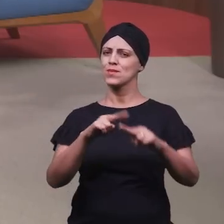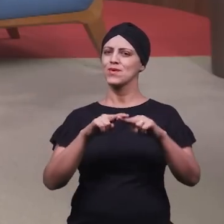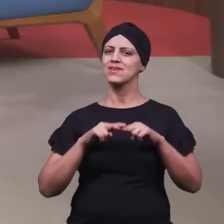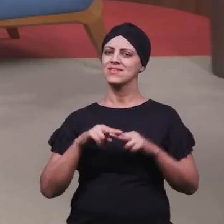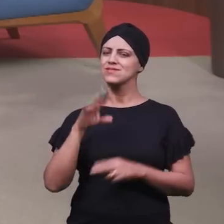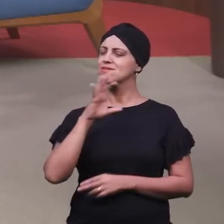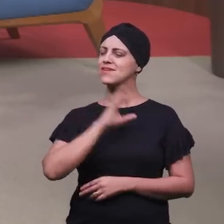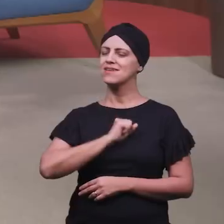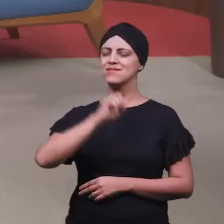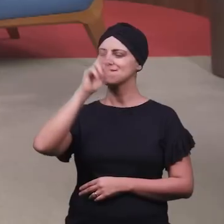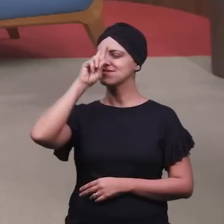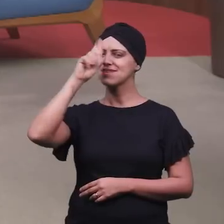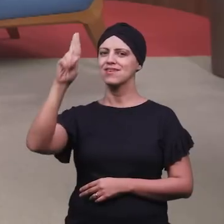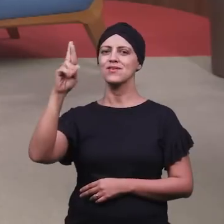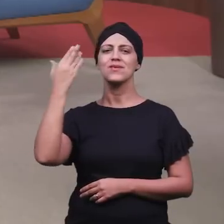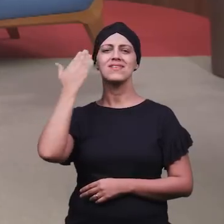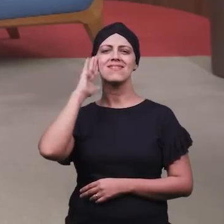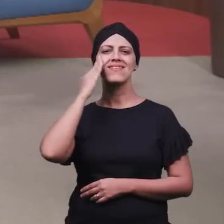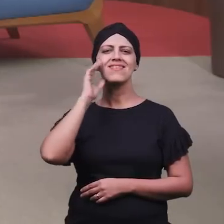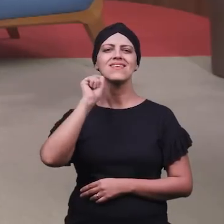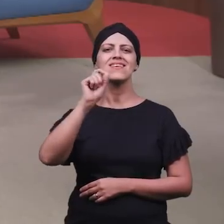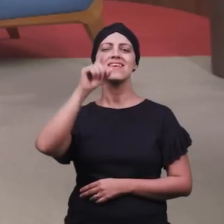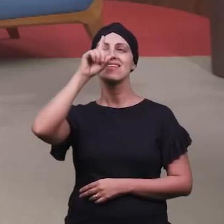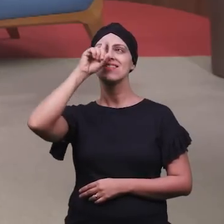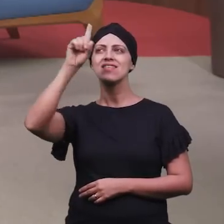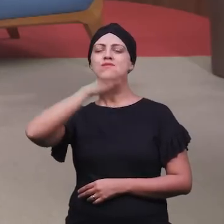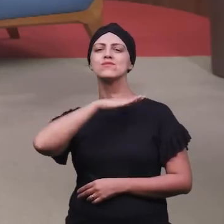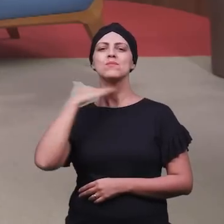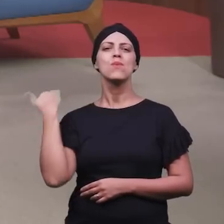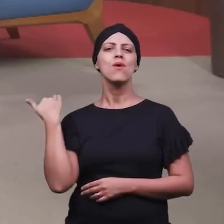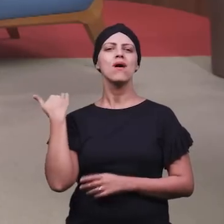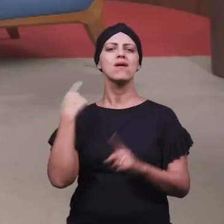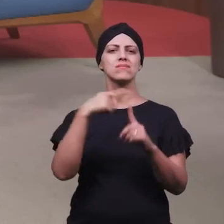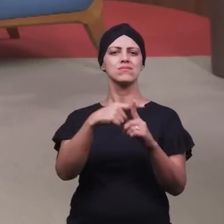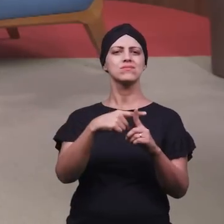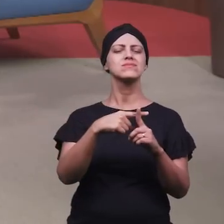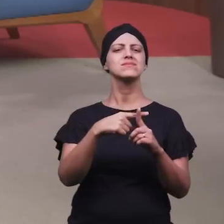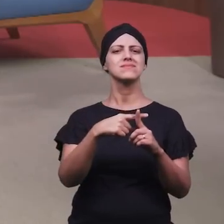mundo. Por isso amamos ao Senhor e entendemos